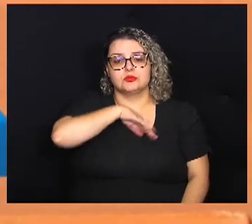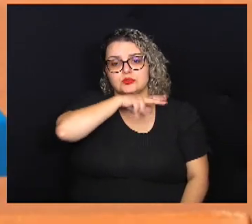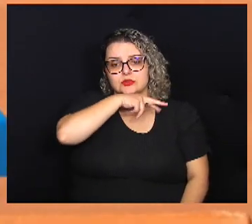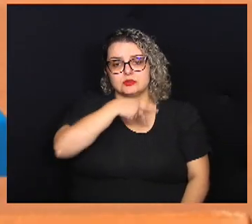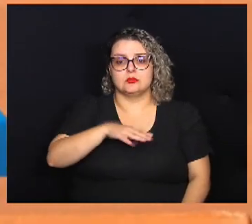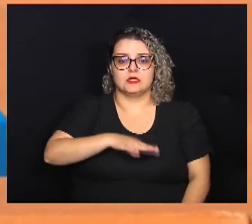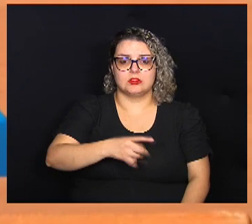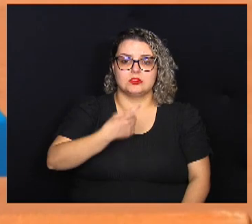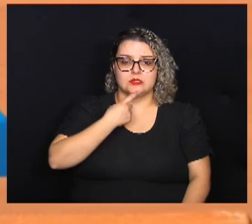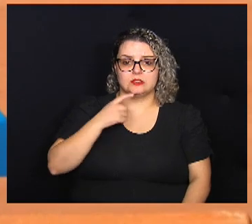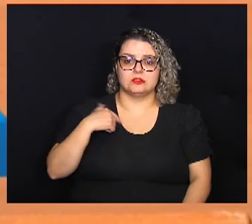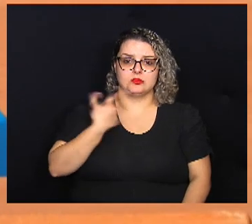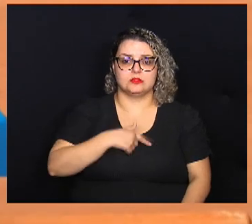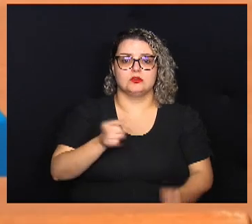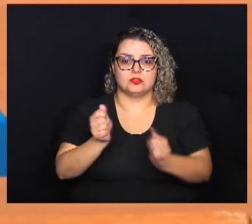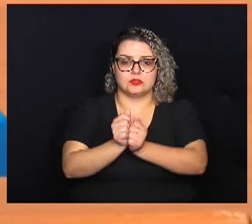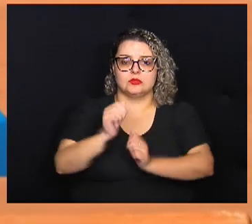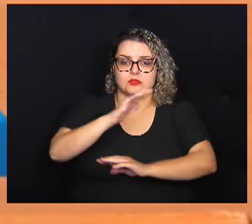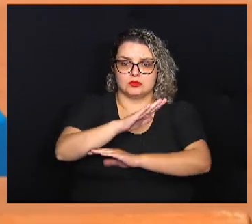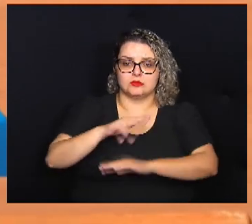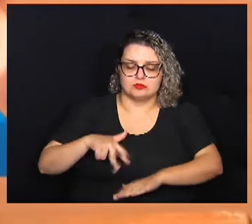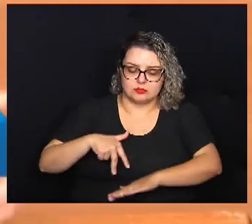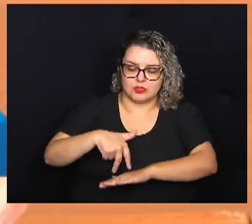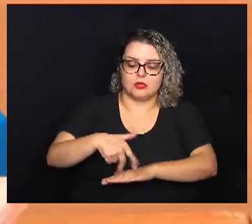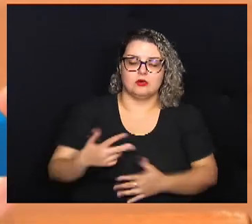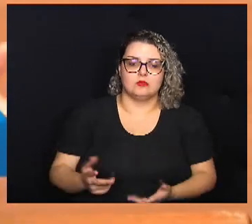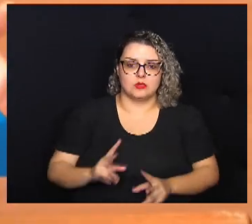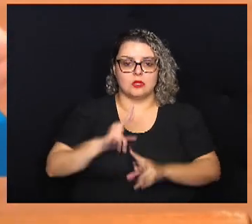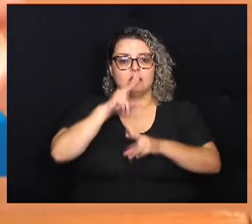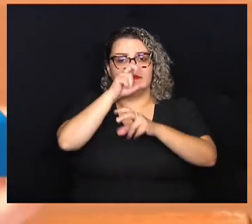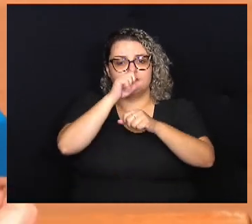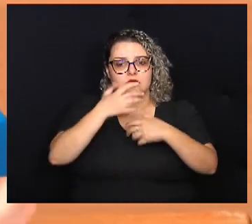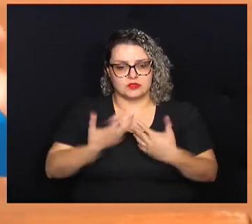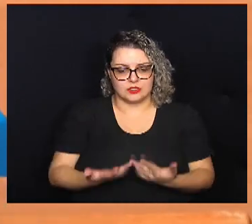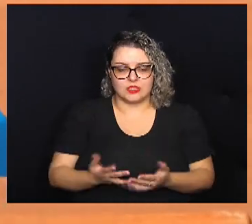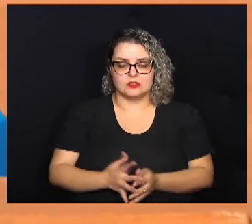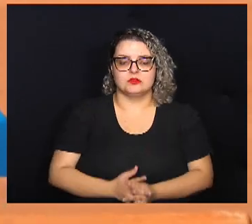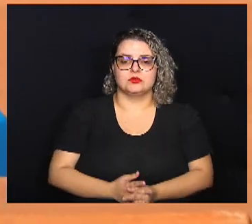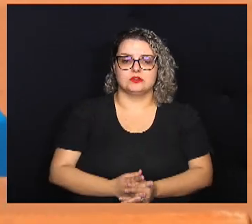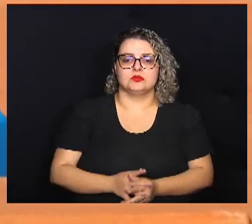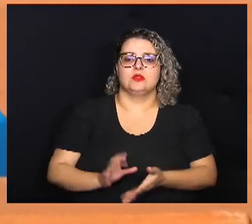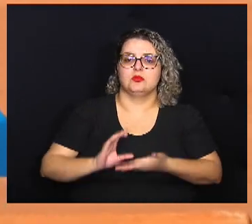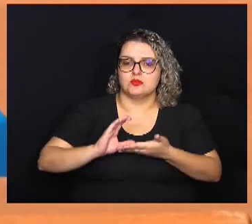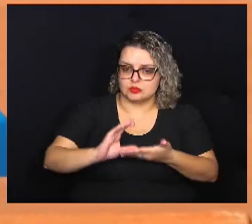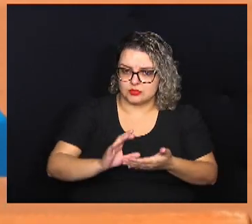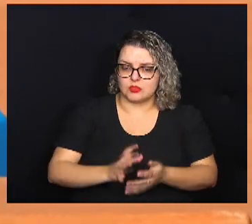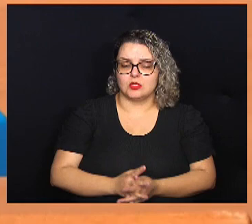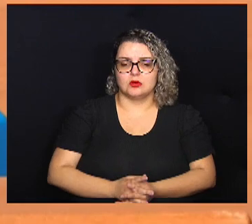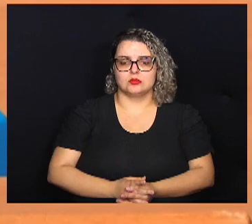Campinas. Nós aqui na casa atuarmos para poder fortalecer o conselho e a